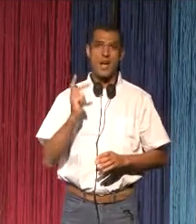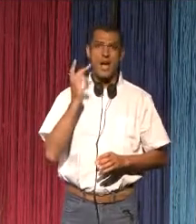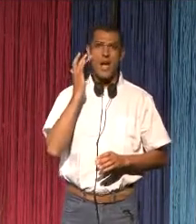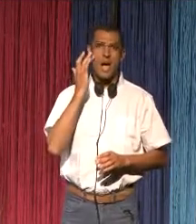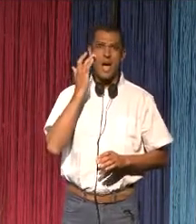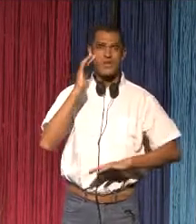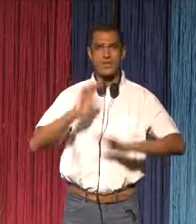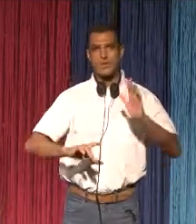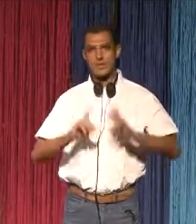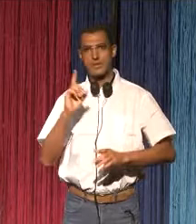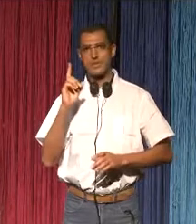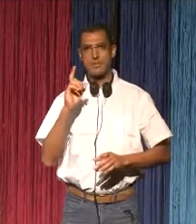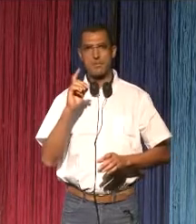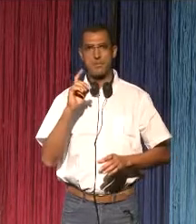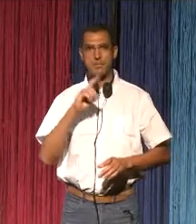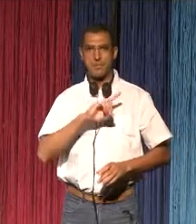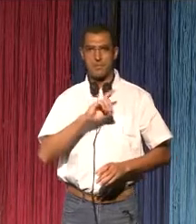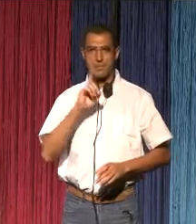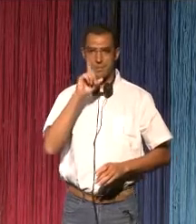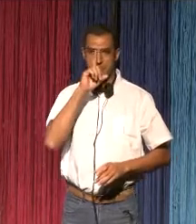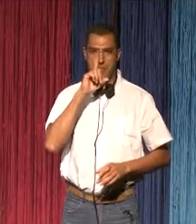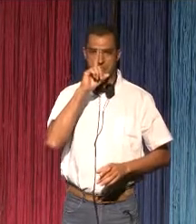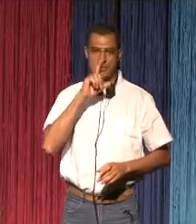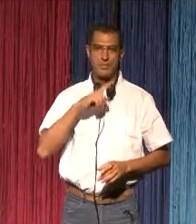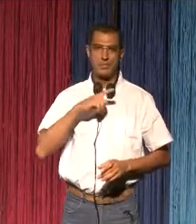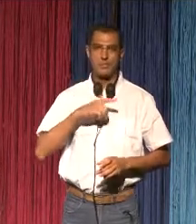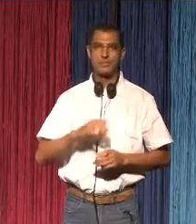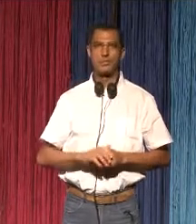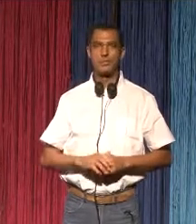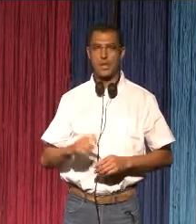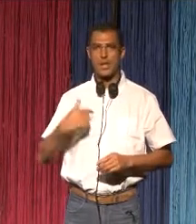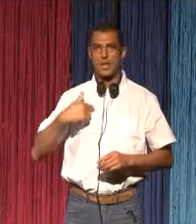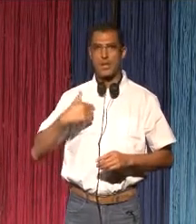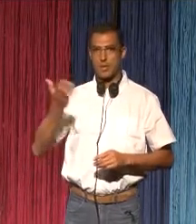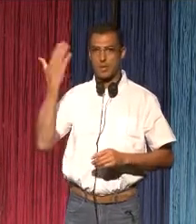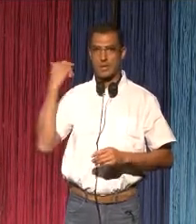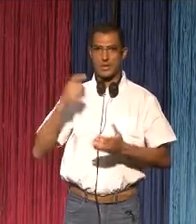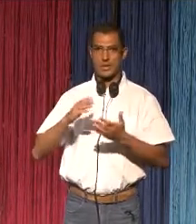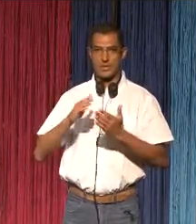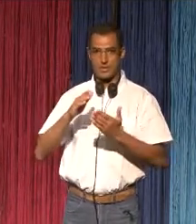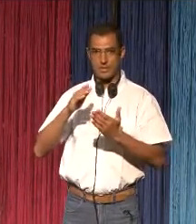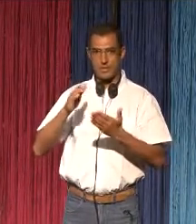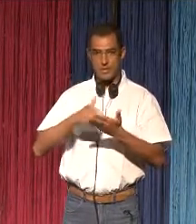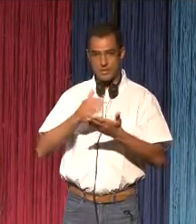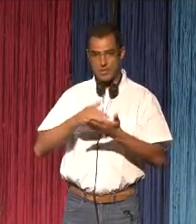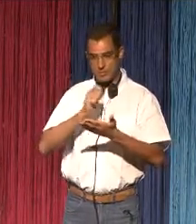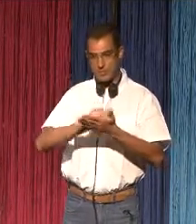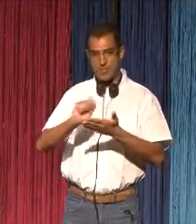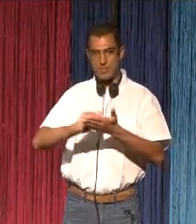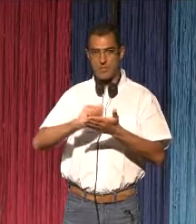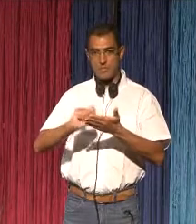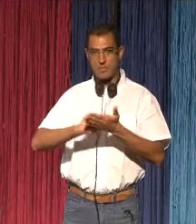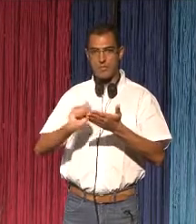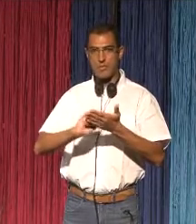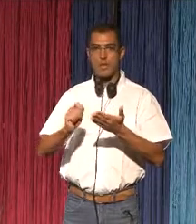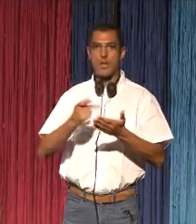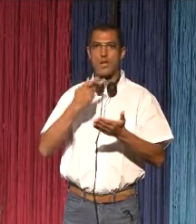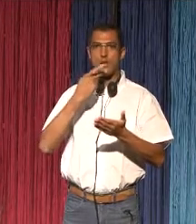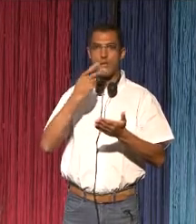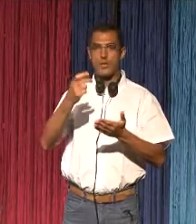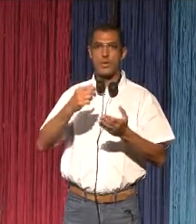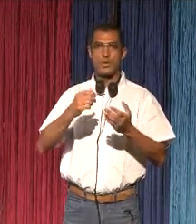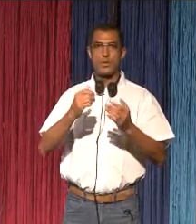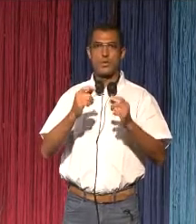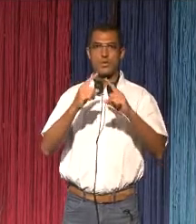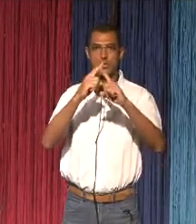E sabe por quê? Veja, eu até escrevi um livro com um colega sobre jogo e vida. Como é que é?